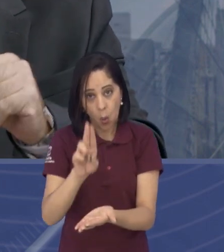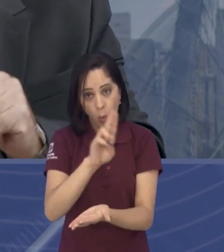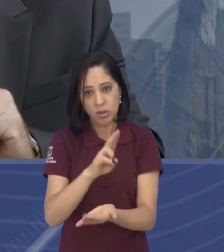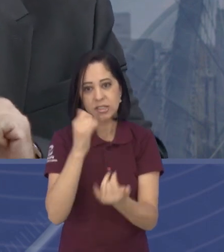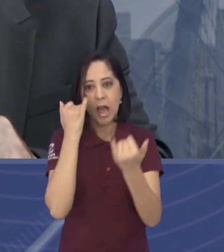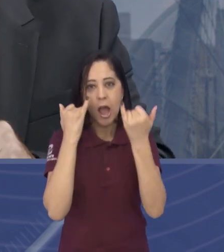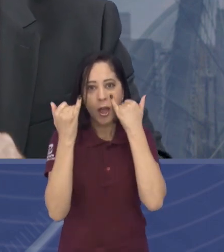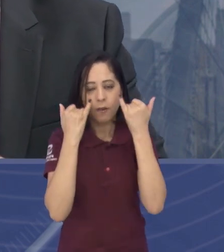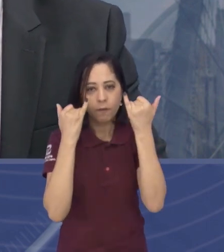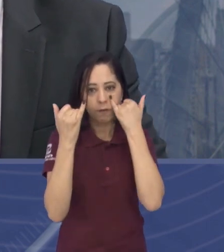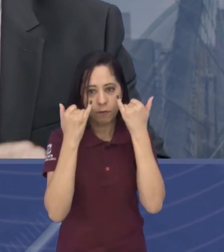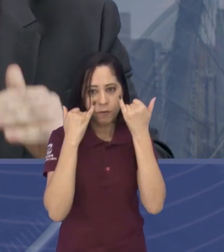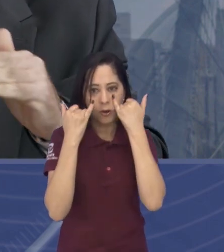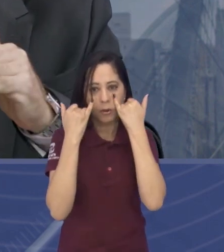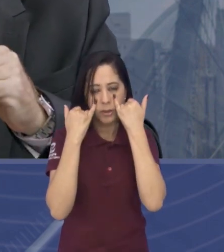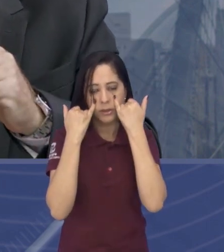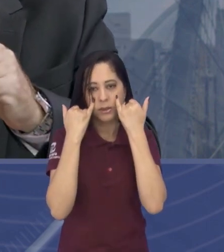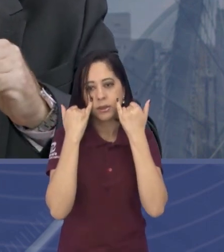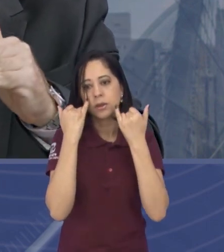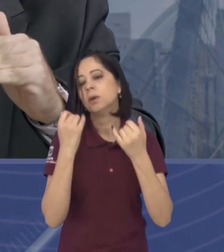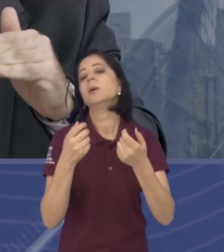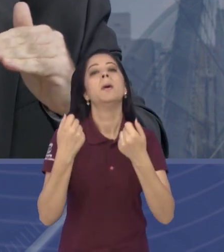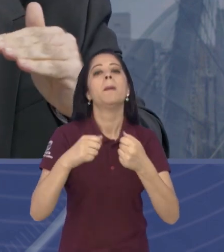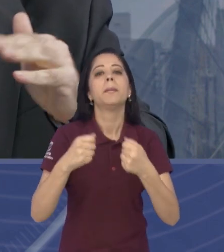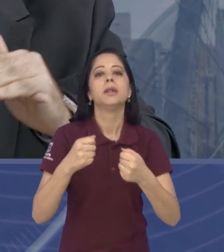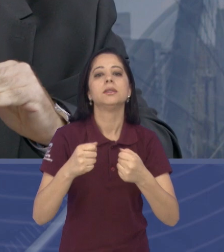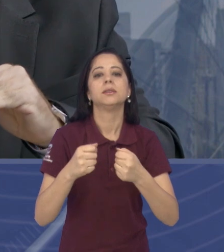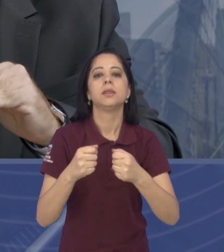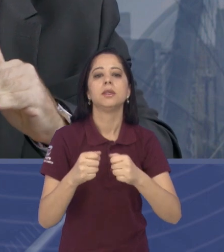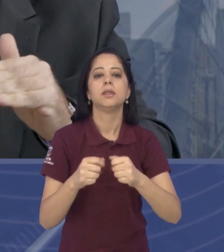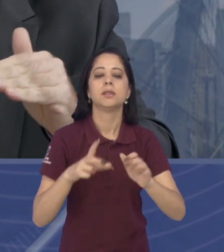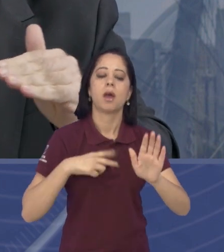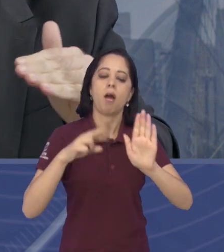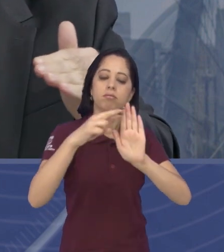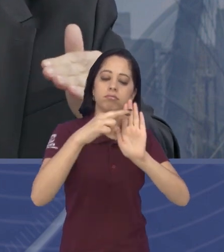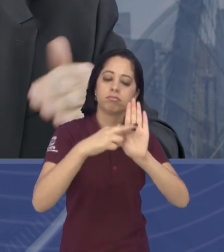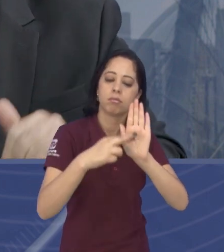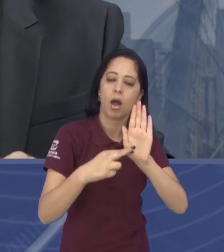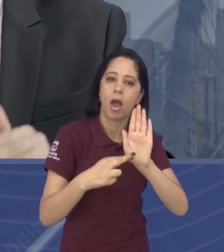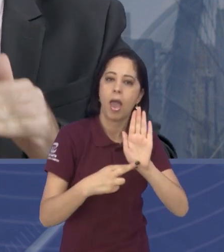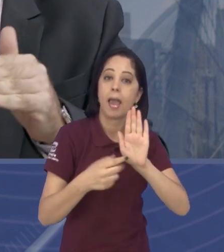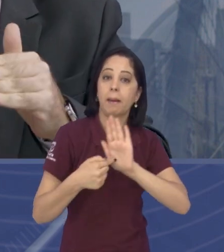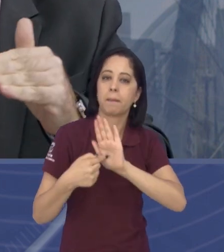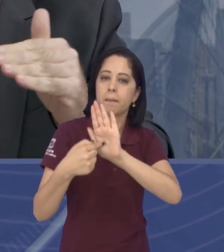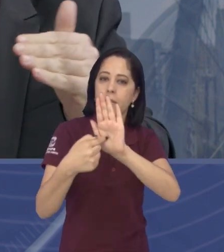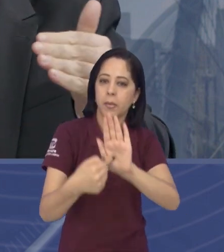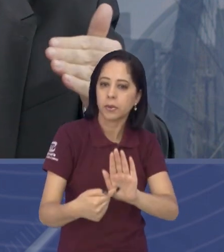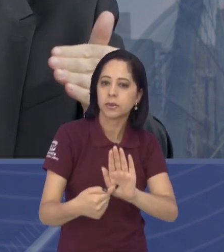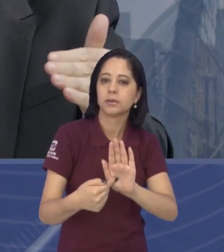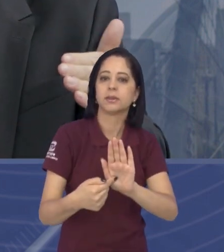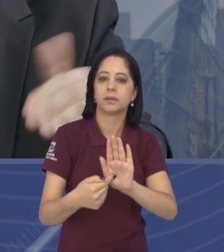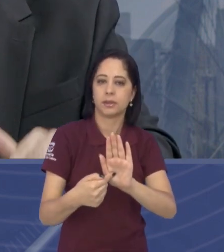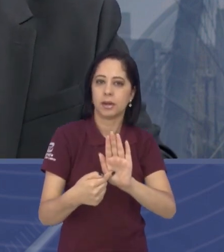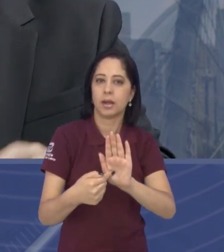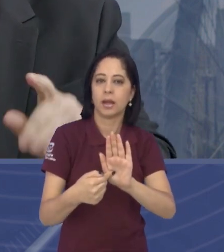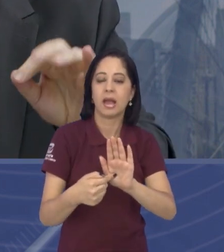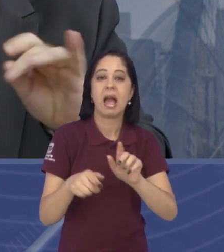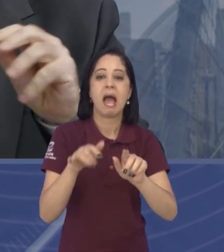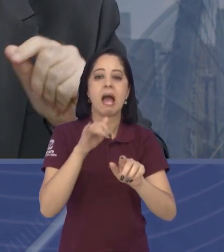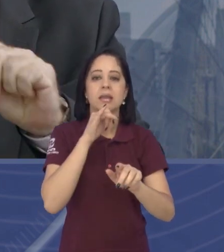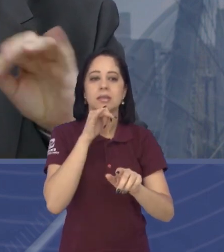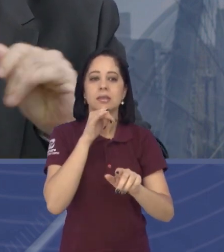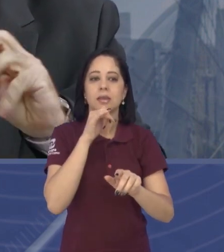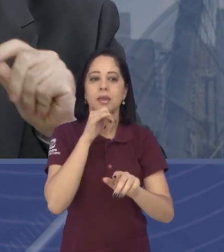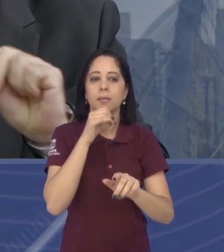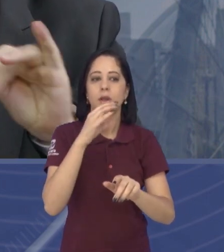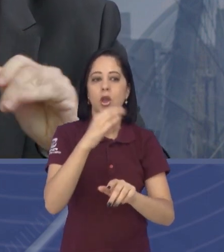tem que trazer, como ali o doutor disse, os termos de uso, a política de privacidade, a política de cookies, por exemplo, né?